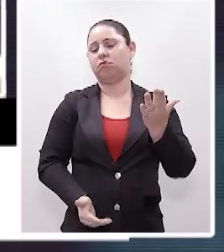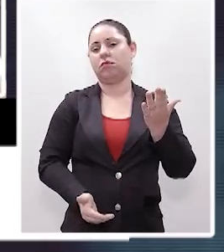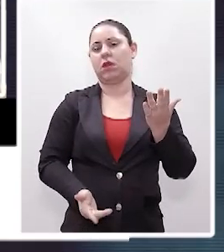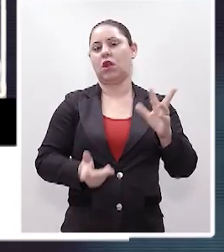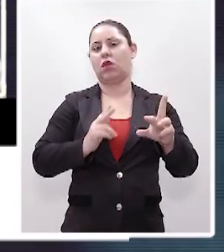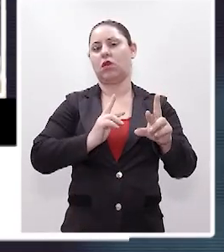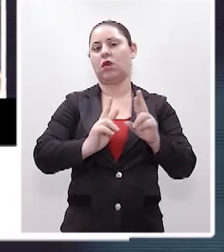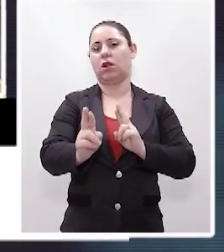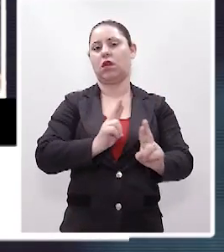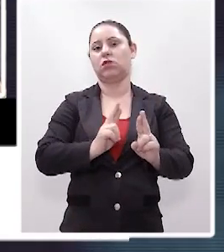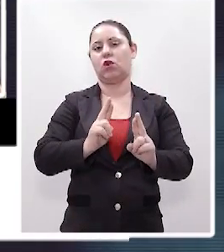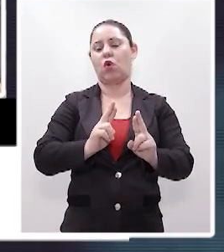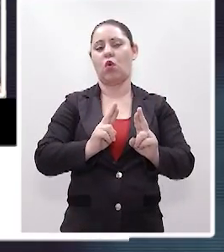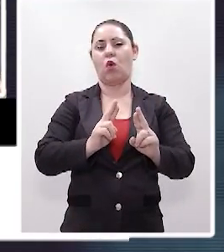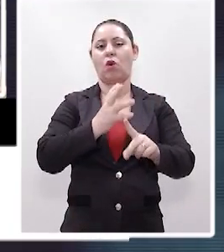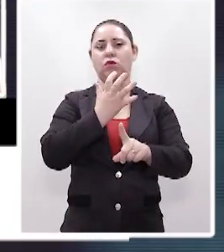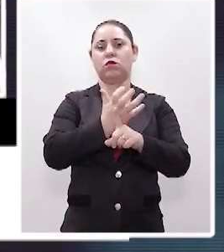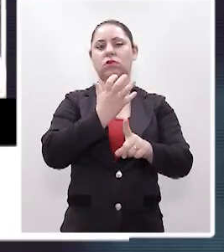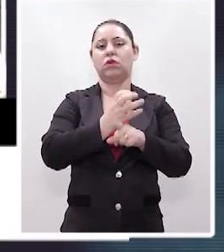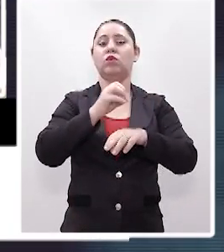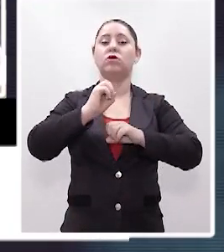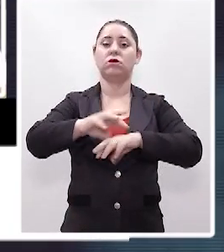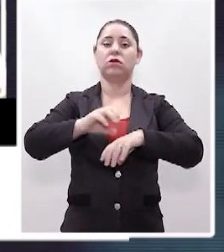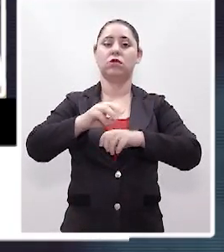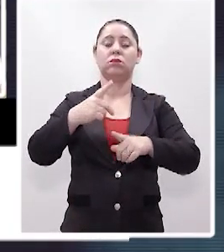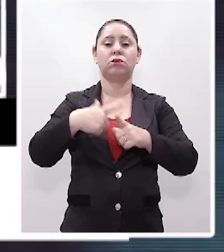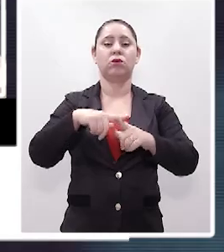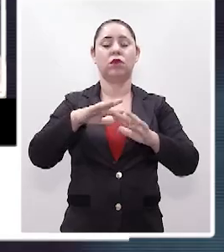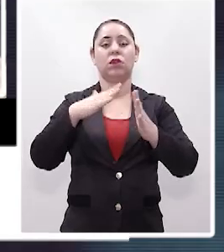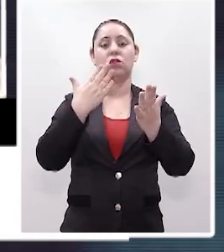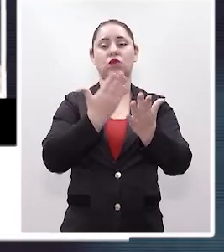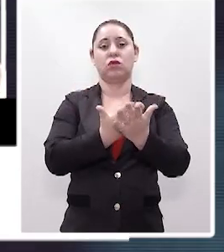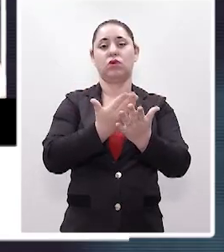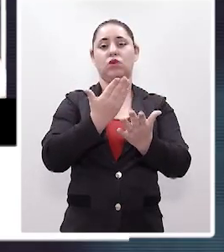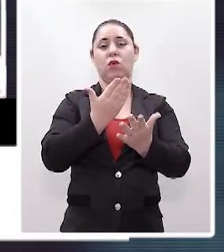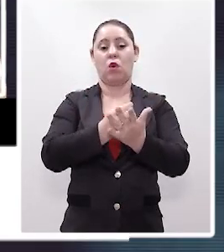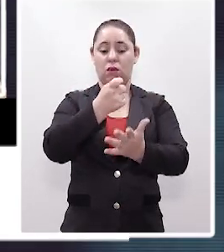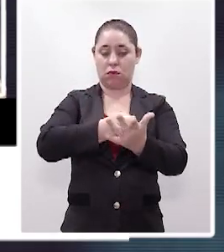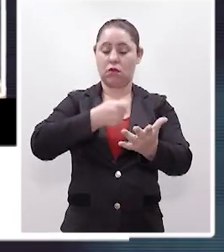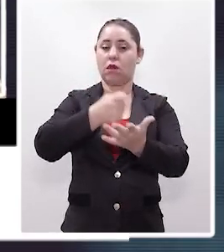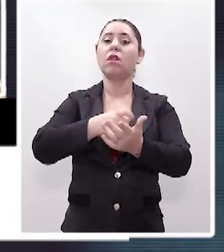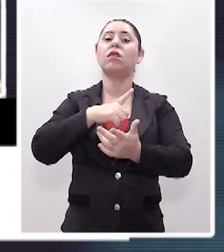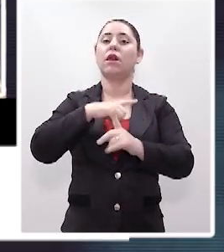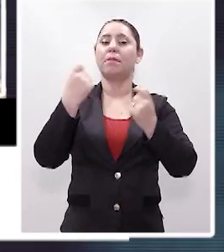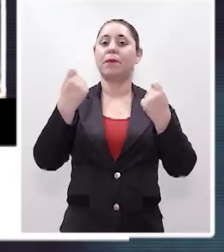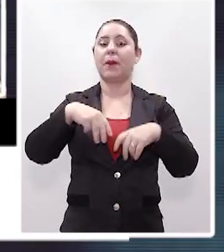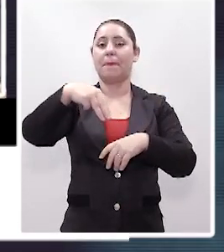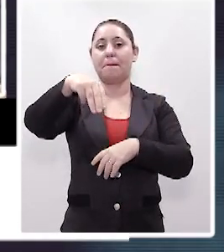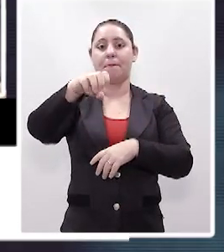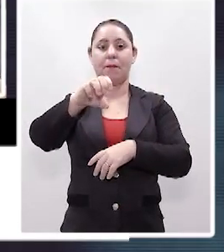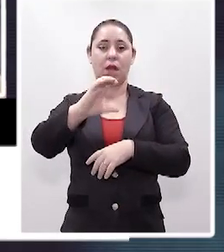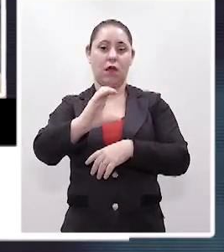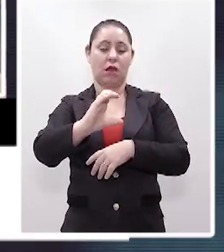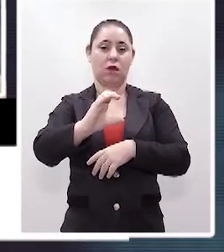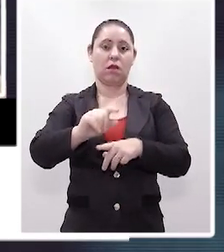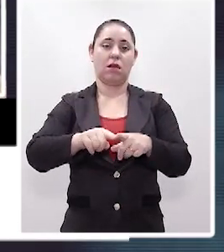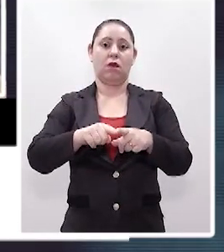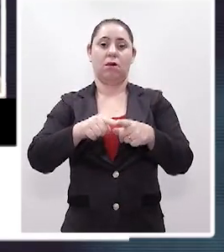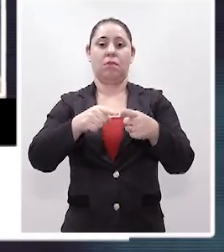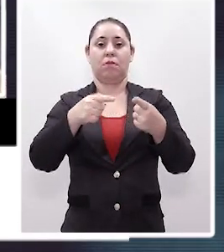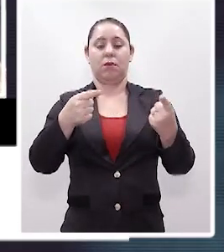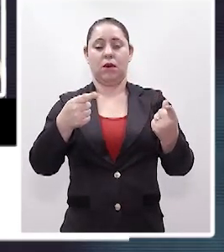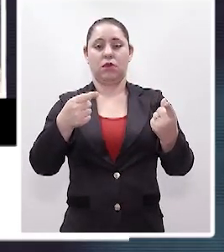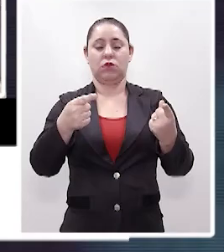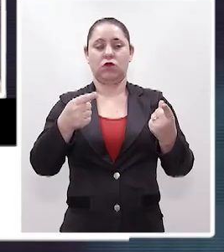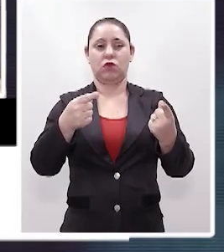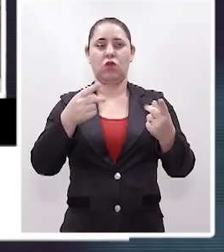com relação ao conteúdo, ao ensino, porque a escola é obrigada a cumprir as determinações do MEC,